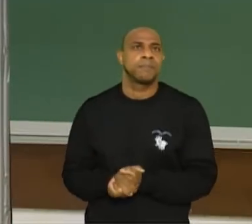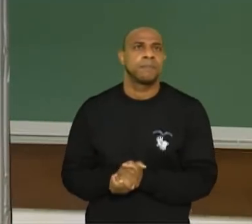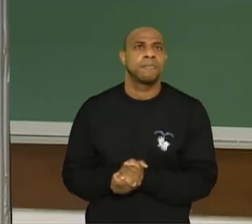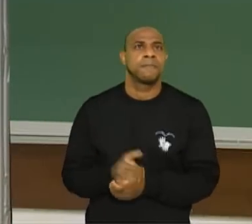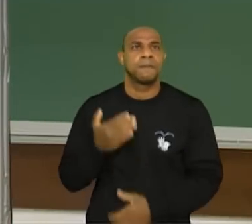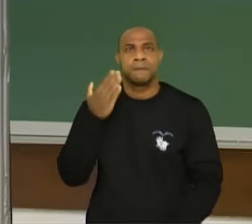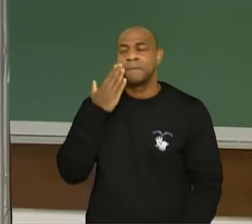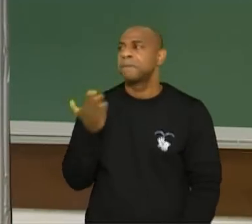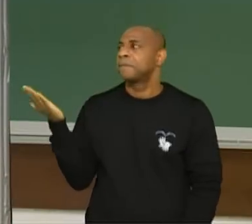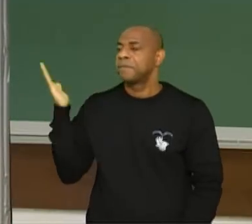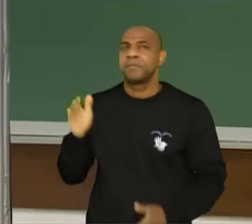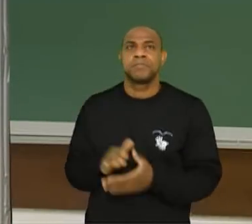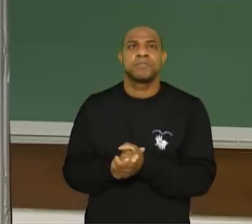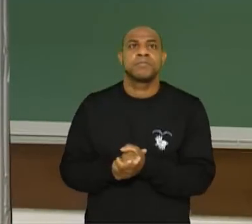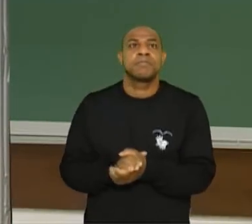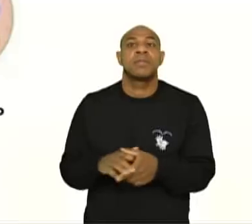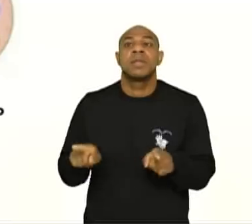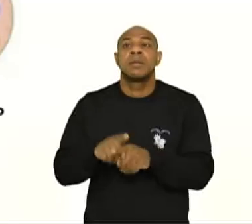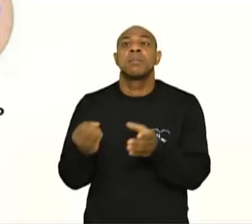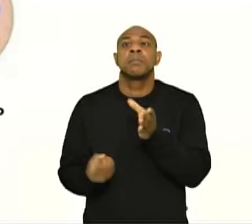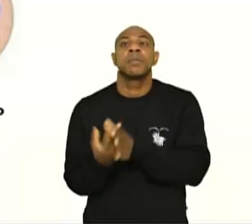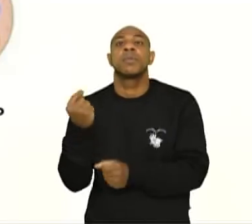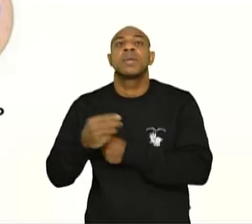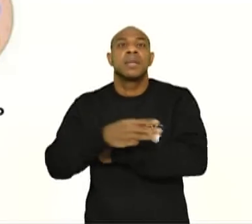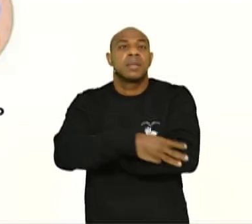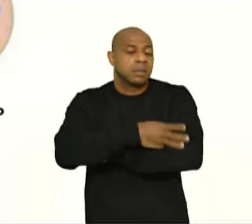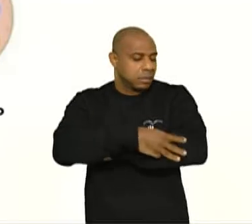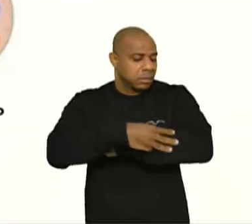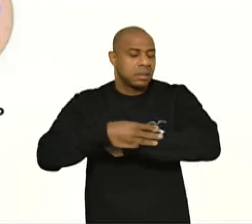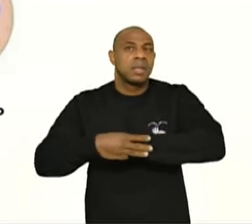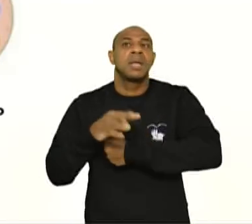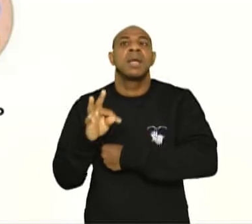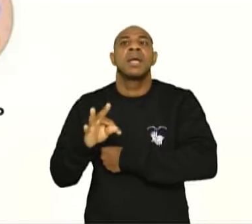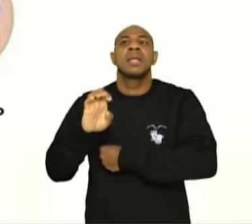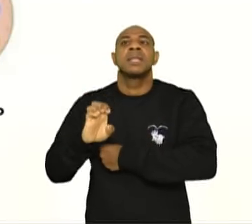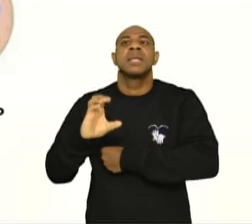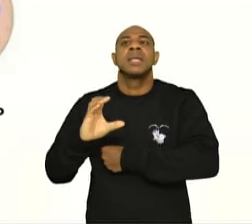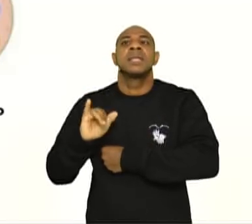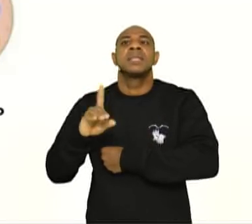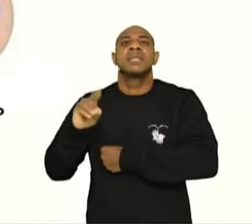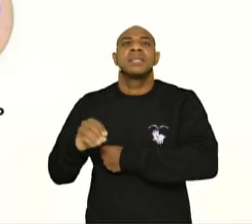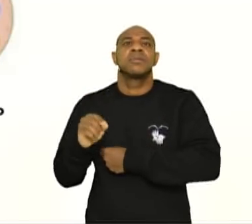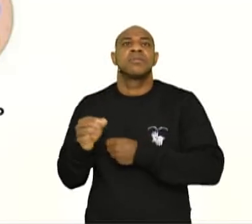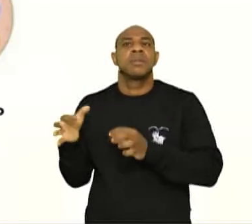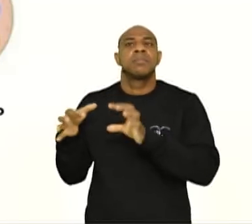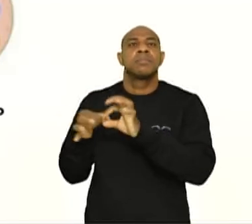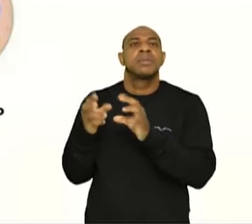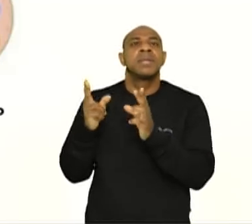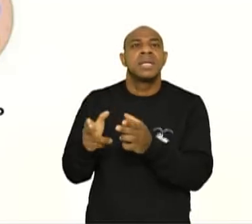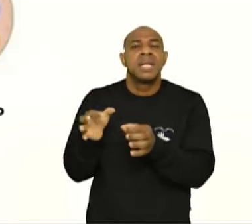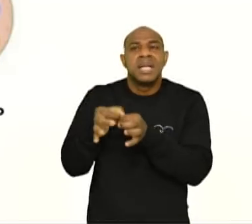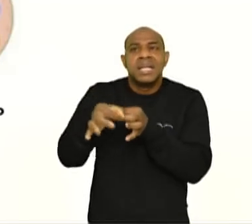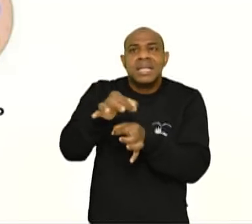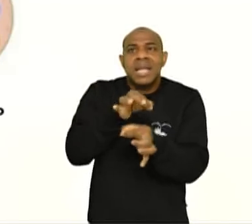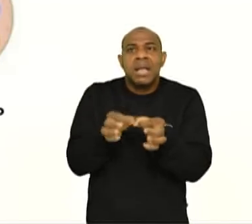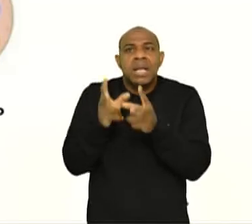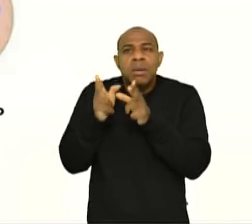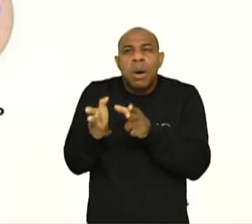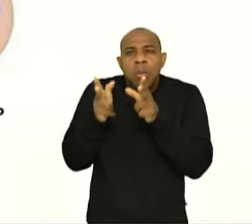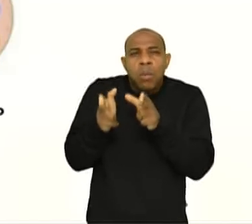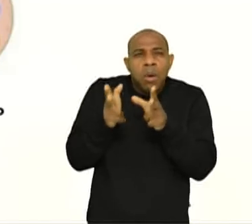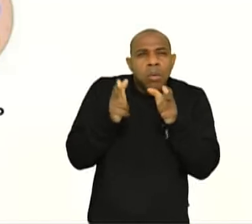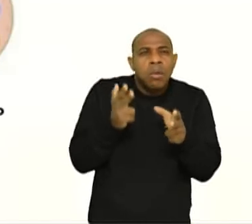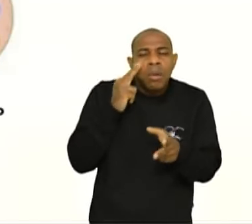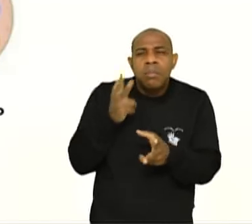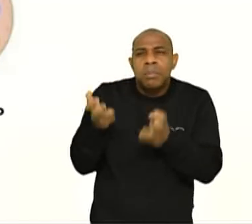Essas células, como eu falei, vão formar os tecidos, tá? E os tecidos, eles vão ter as células semelhantes. Podem ver aqui, ó, gente, as células são semelhantes entre